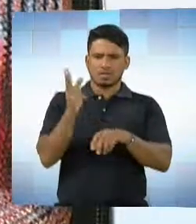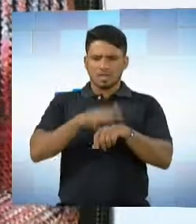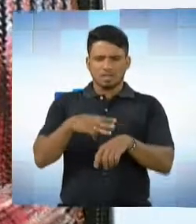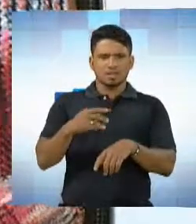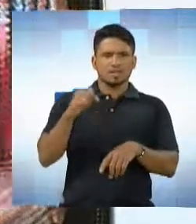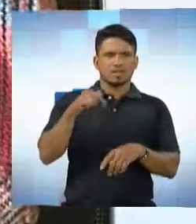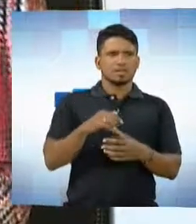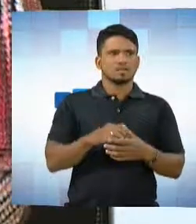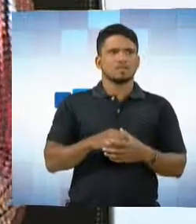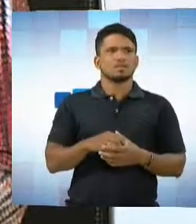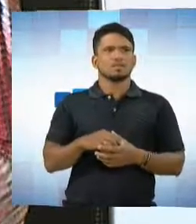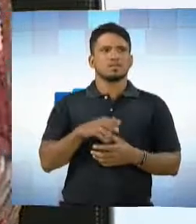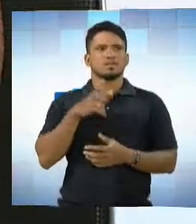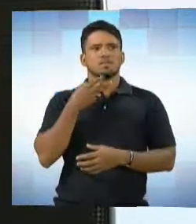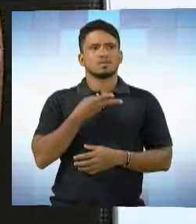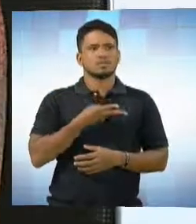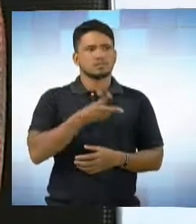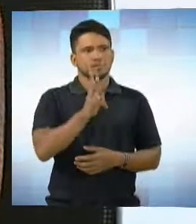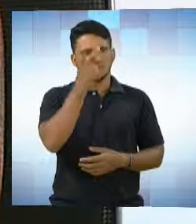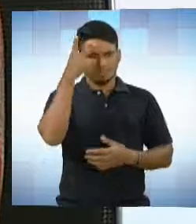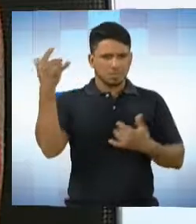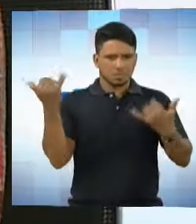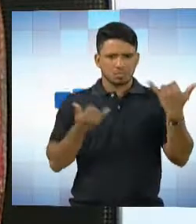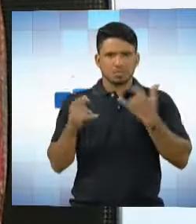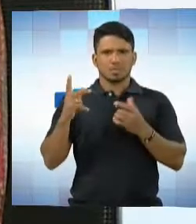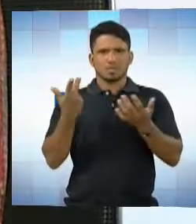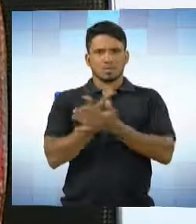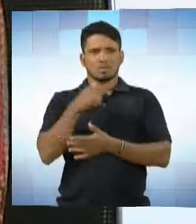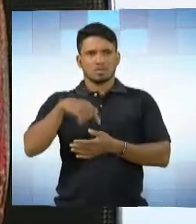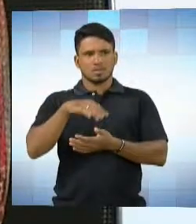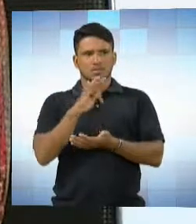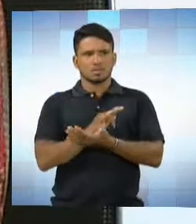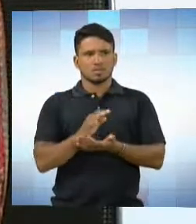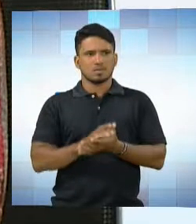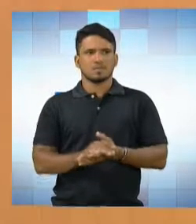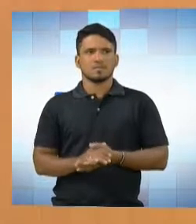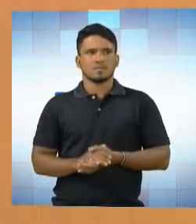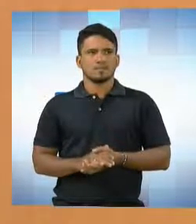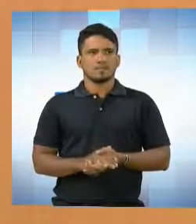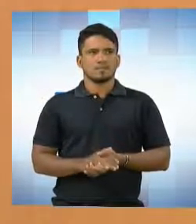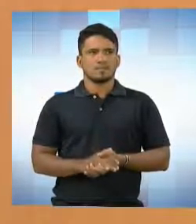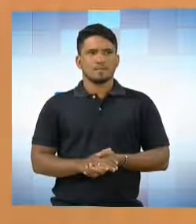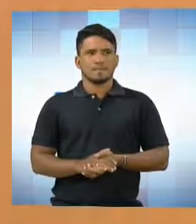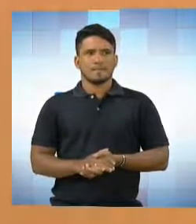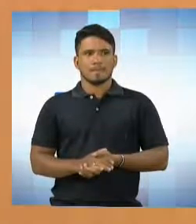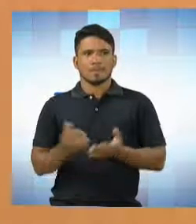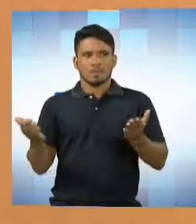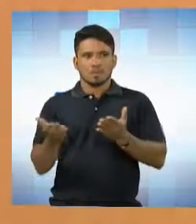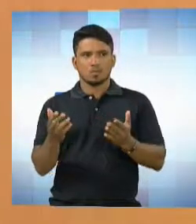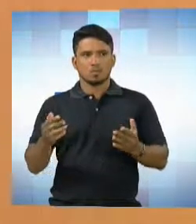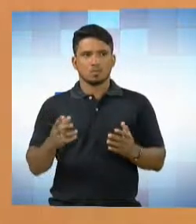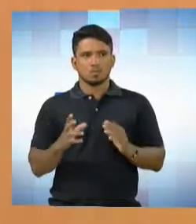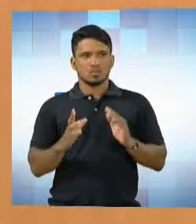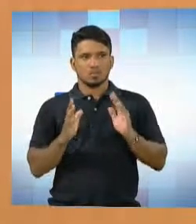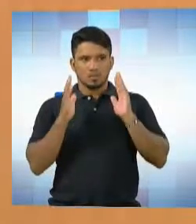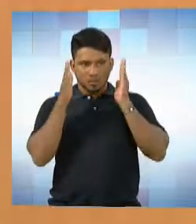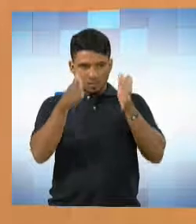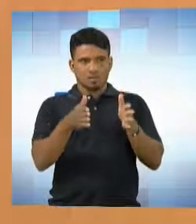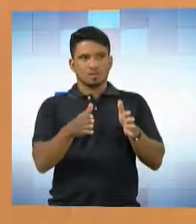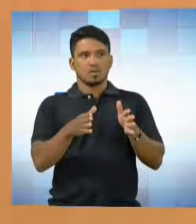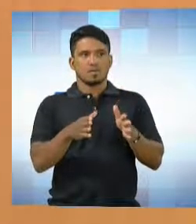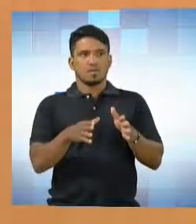Aí sou sempre bem informada do que está acontecendo em Teresina. E atualmente eu estou mais também voltada